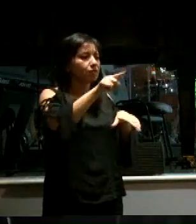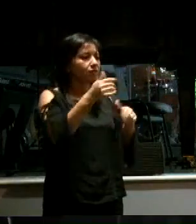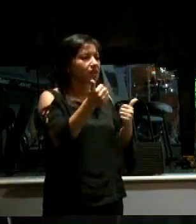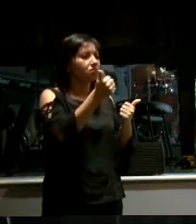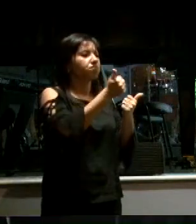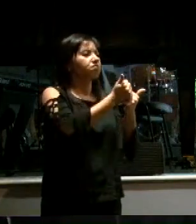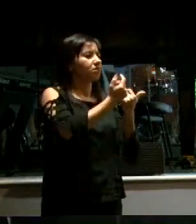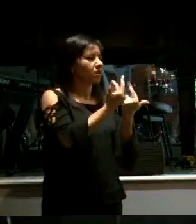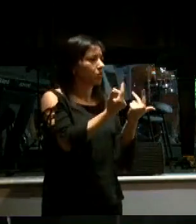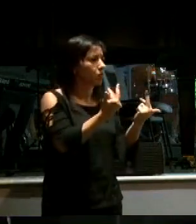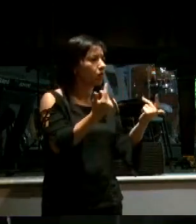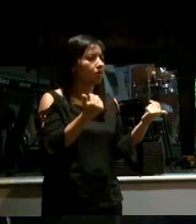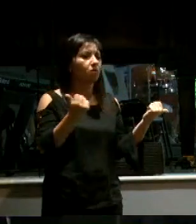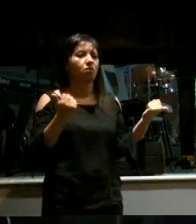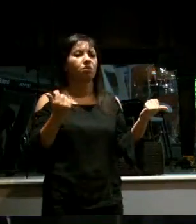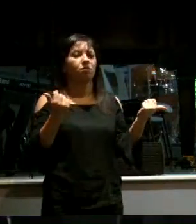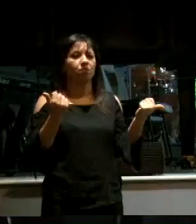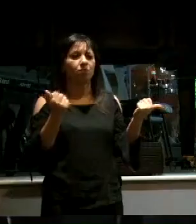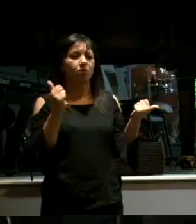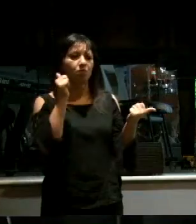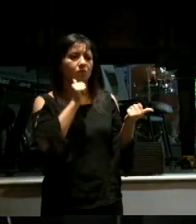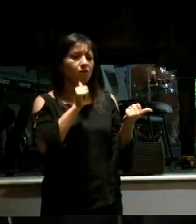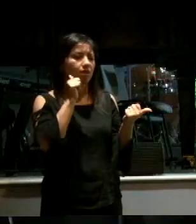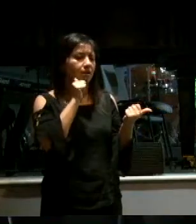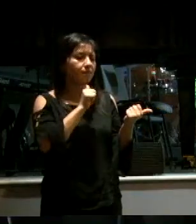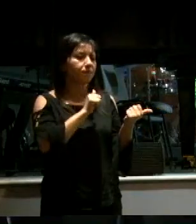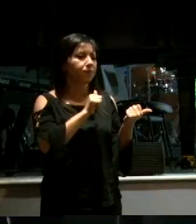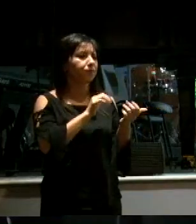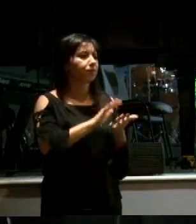Amar dando a vida por ela.